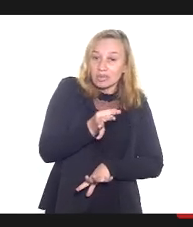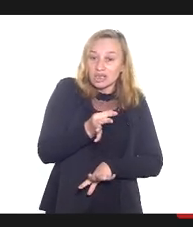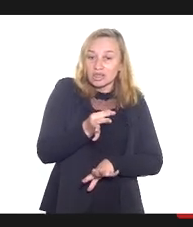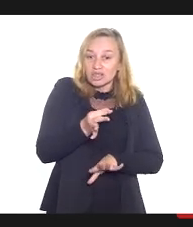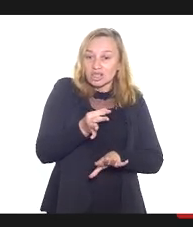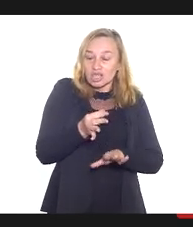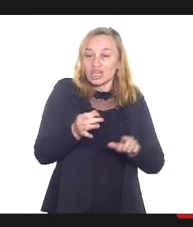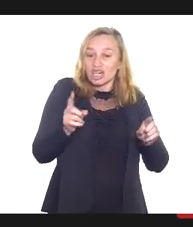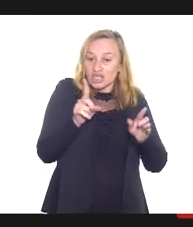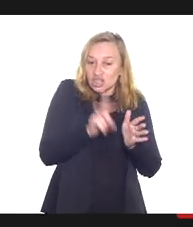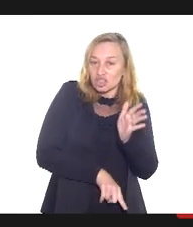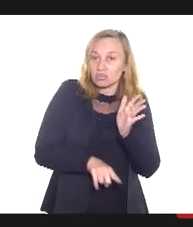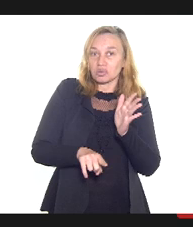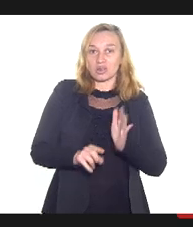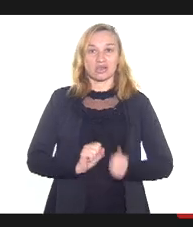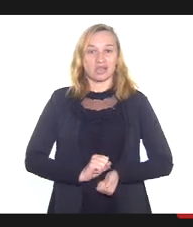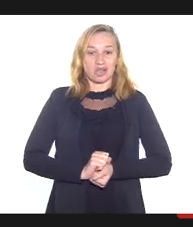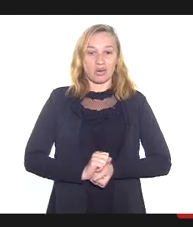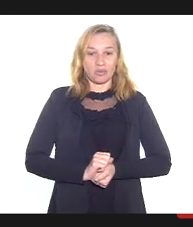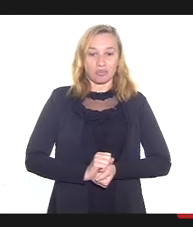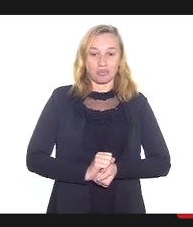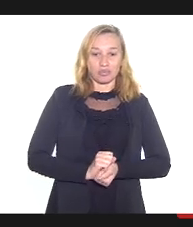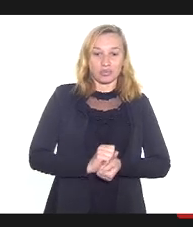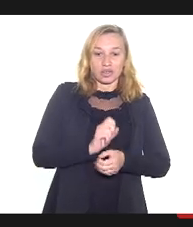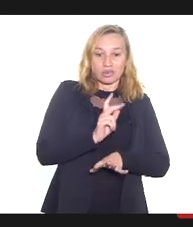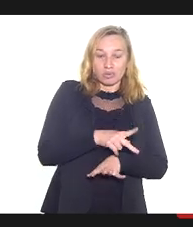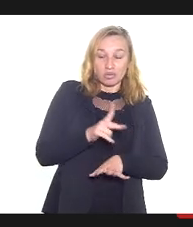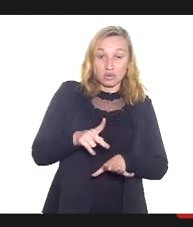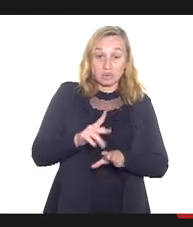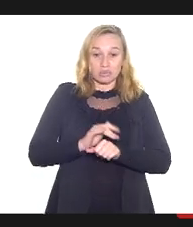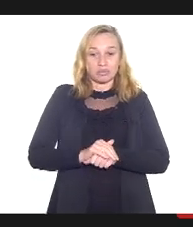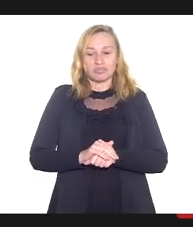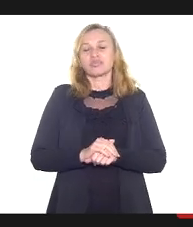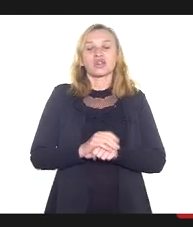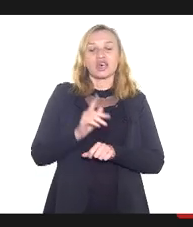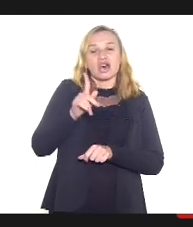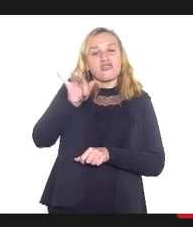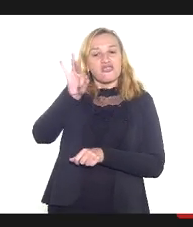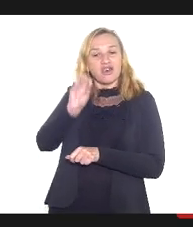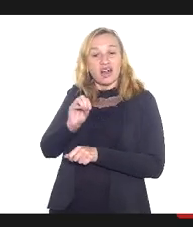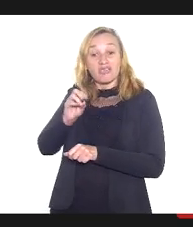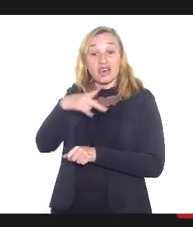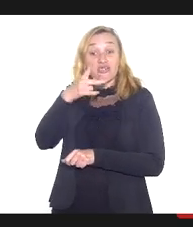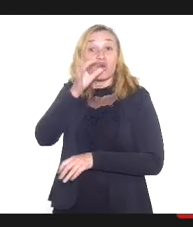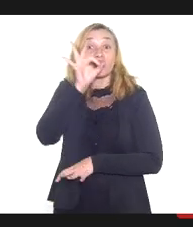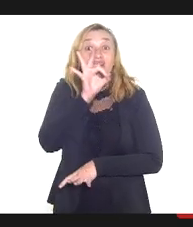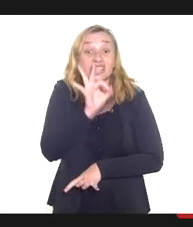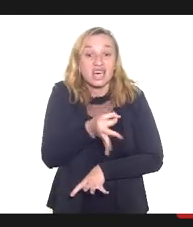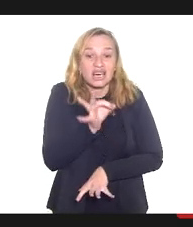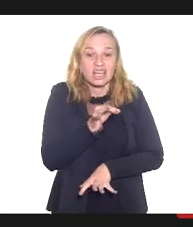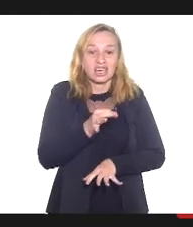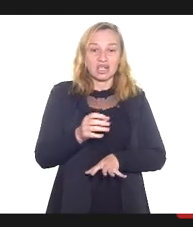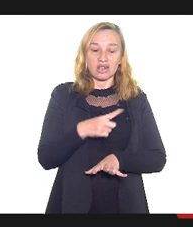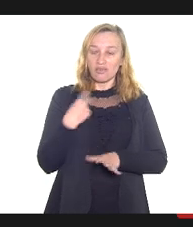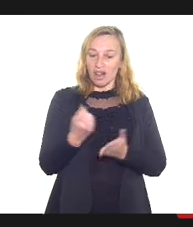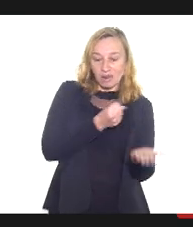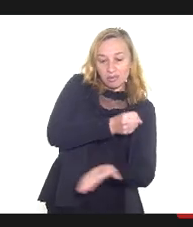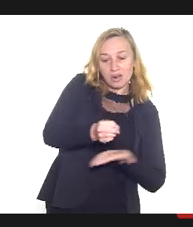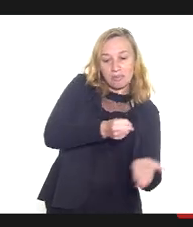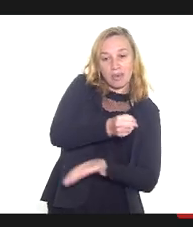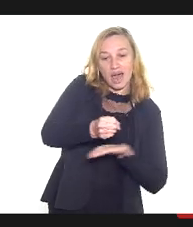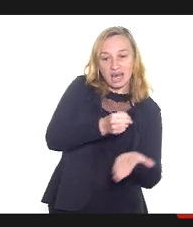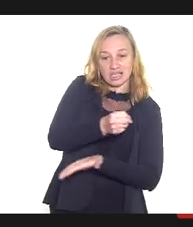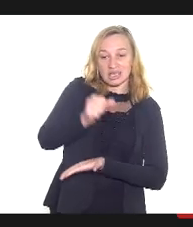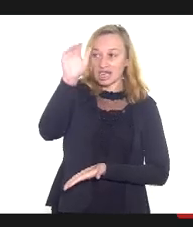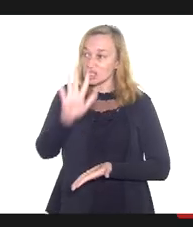curricular. Né? A professora Flávia, ela citou claramente, né, aquilo que nós chamamos de base nacional comum,